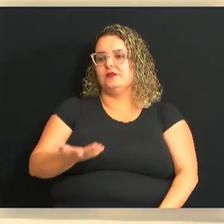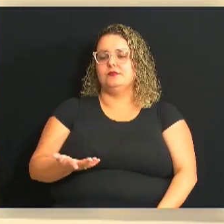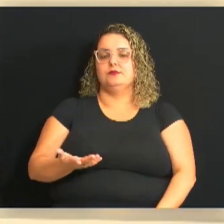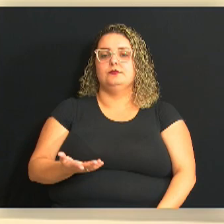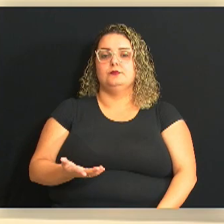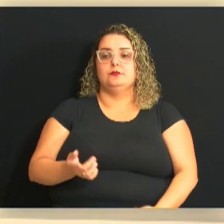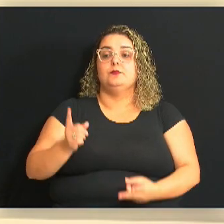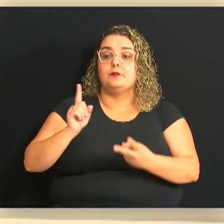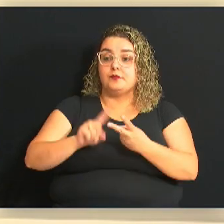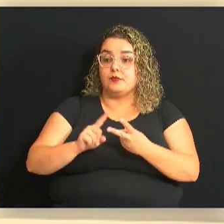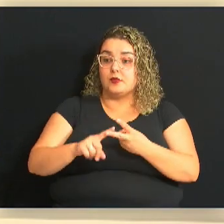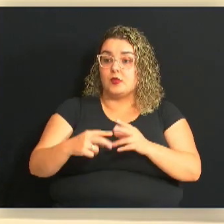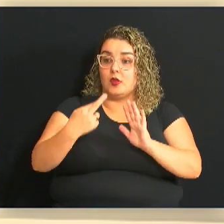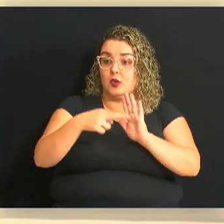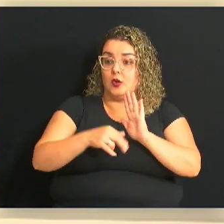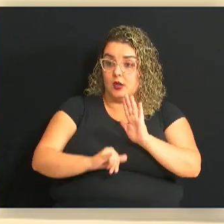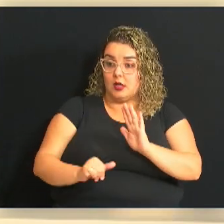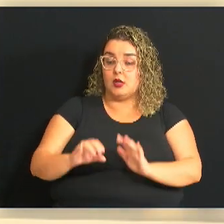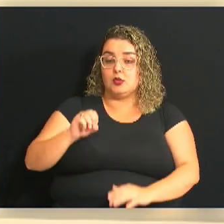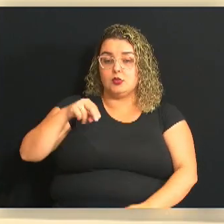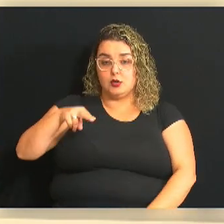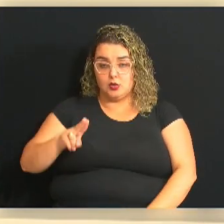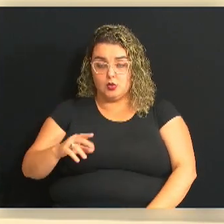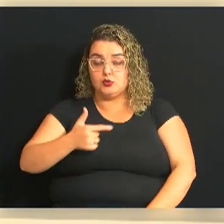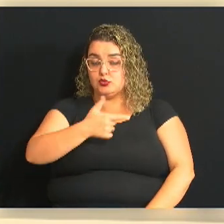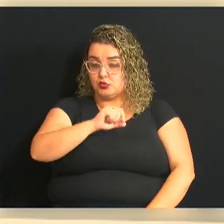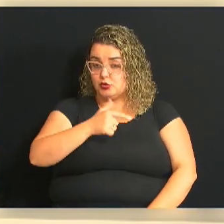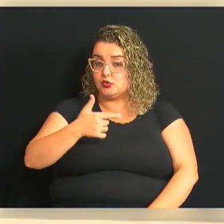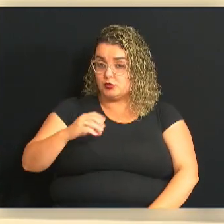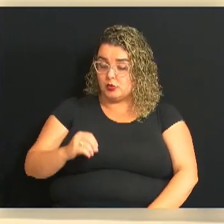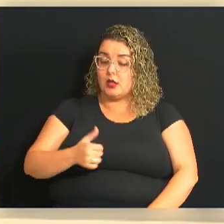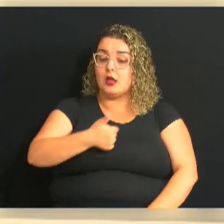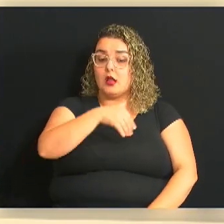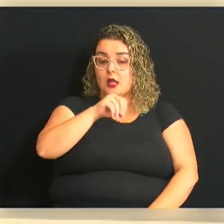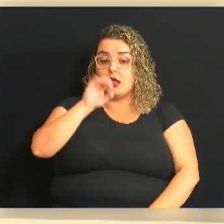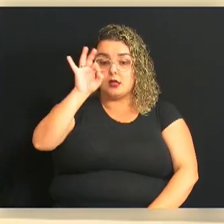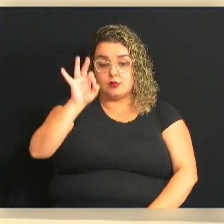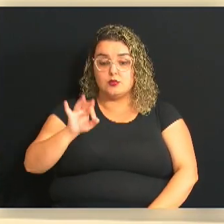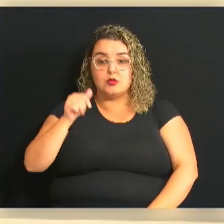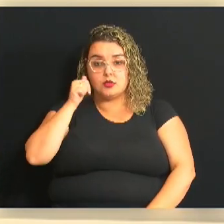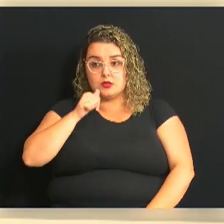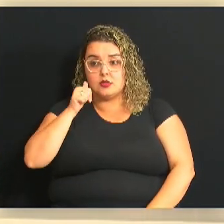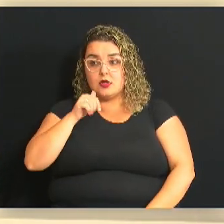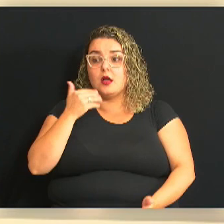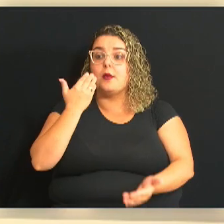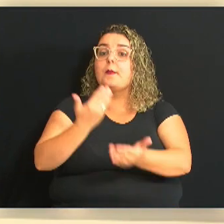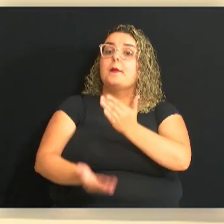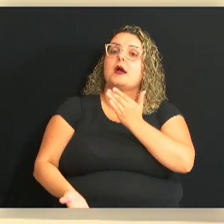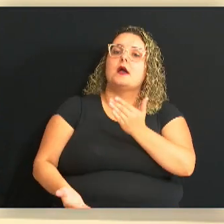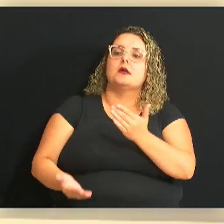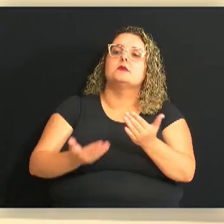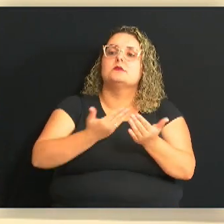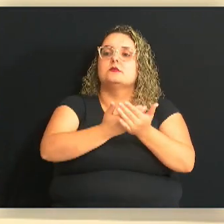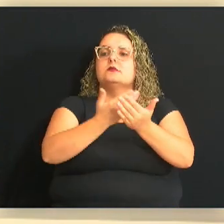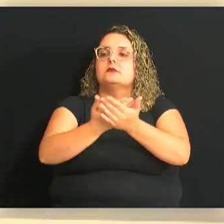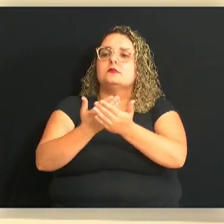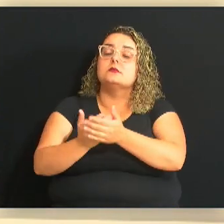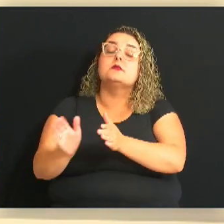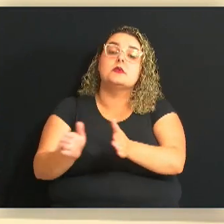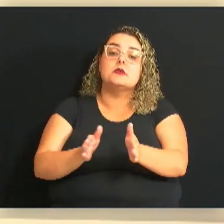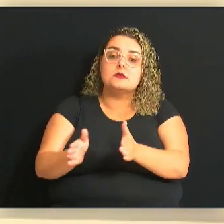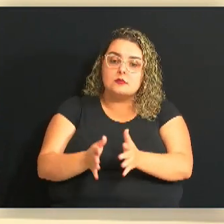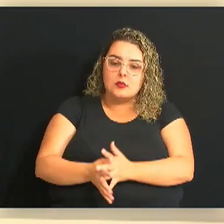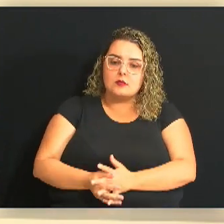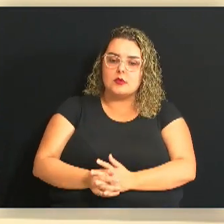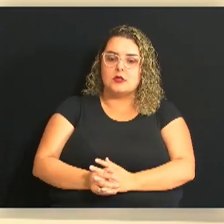Segundo o relatório da ONU de 2020, 10% das meninas perdem as aulas justamente nesse período. A